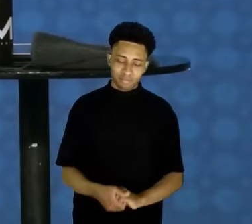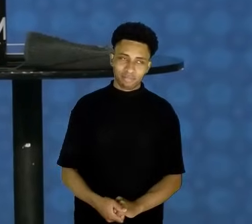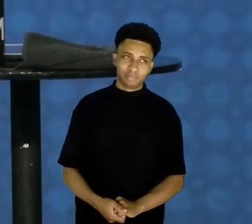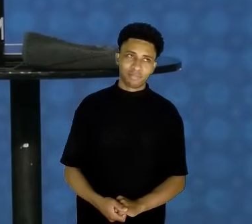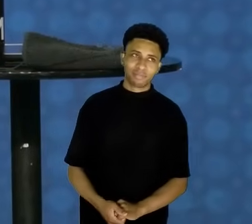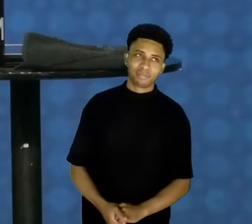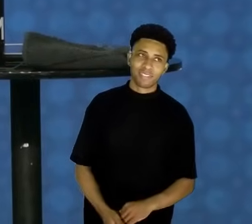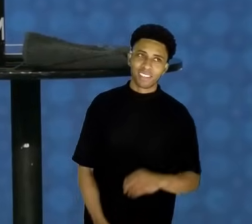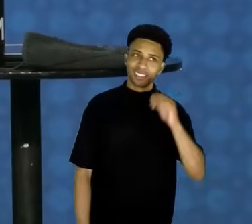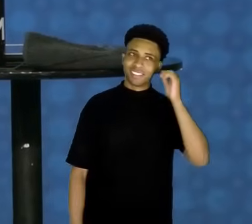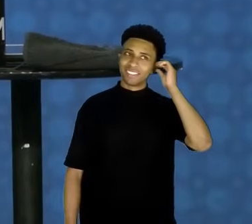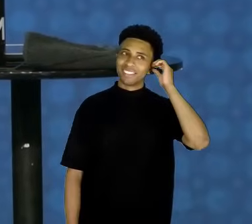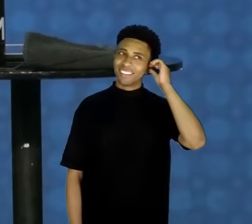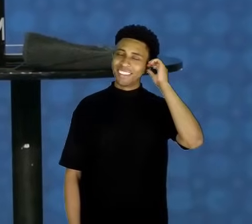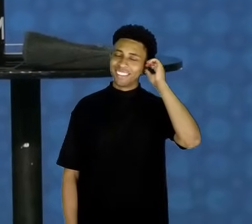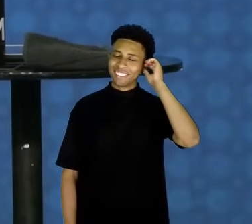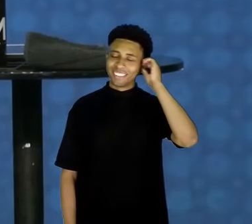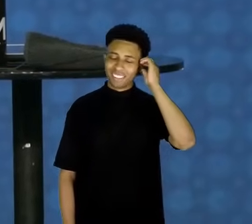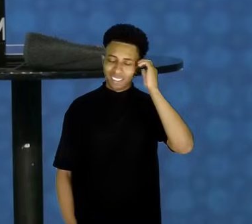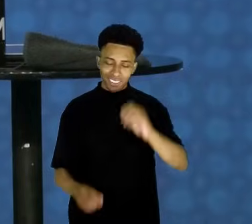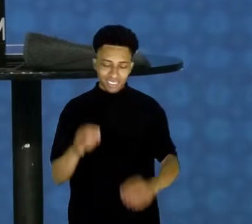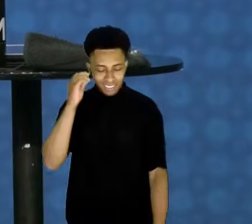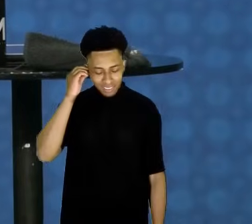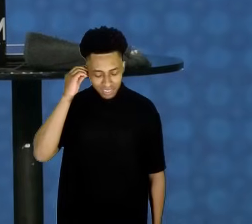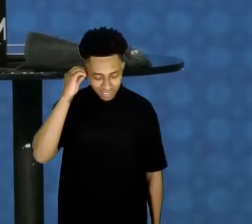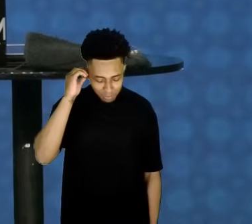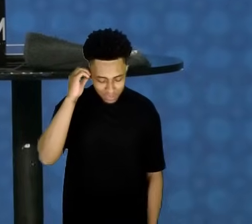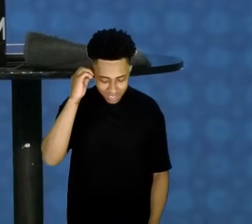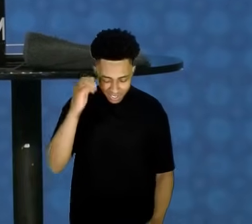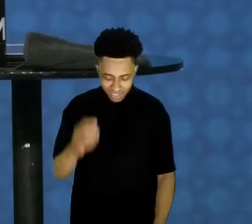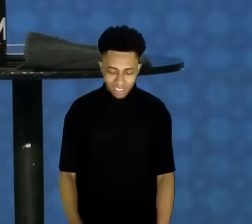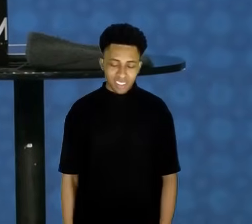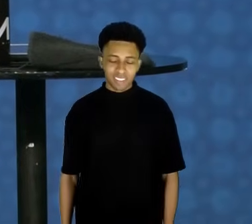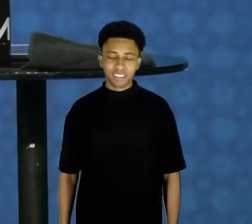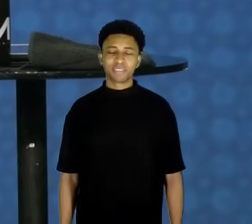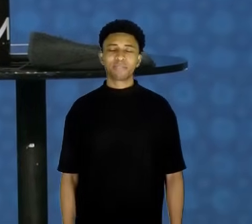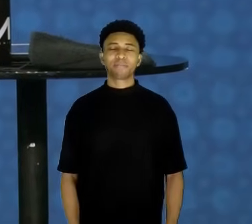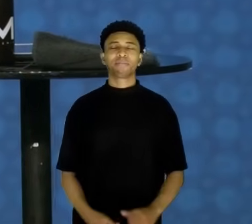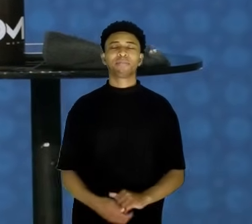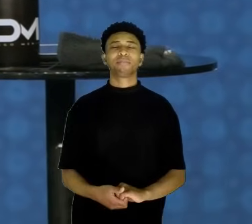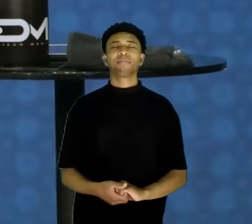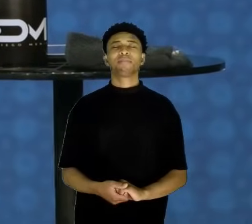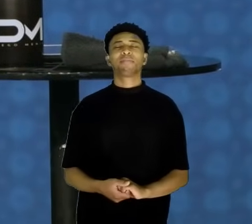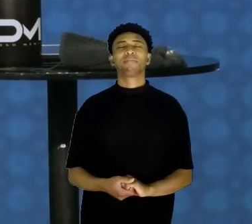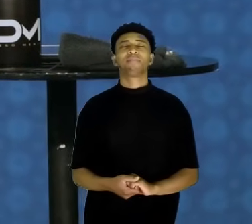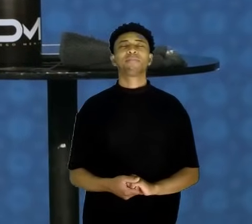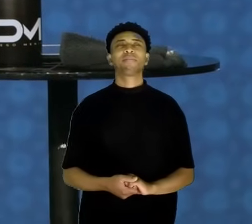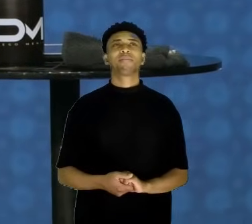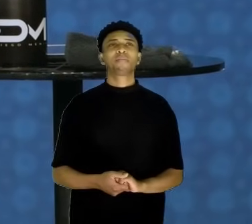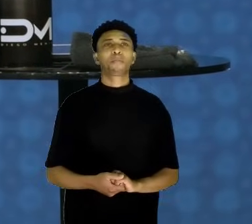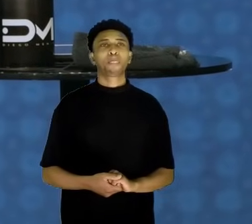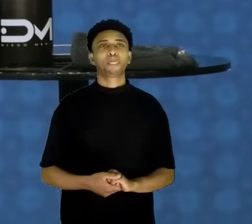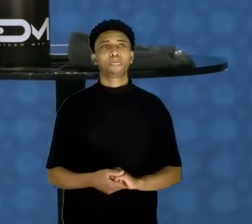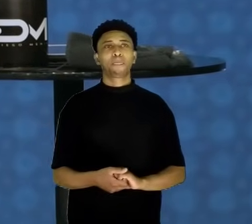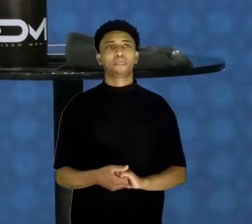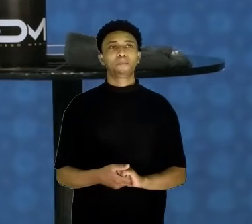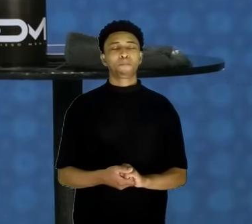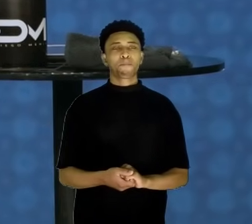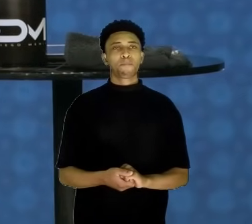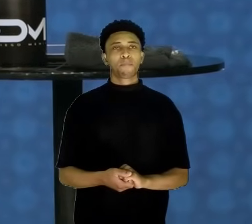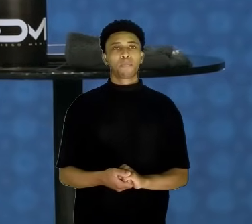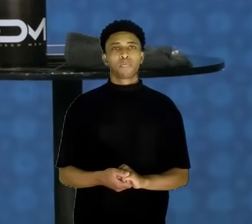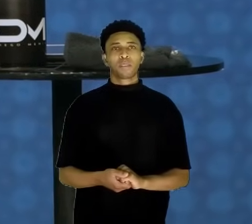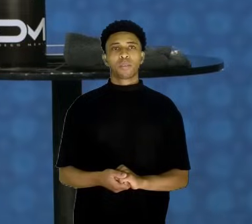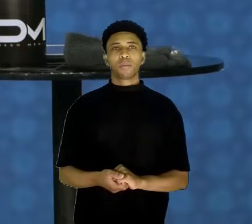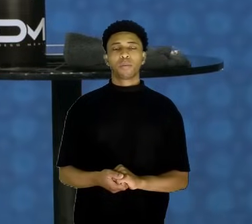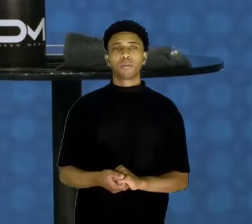Porque olha, sabe o que Deus fez com o ego daquela mulher? O ego dela ficou desse tamanho assim. Só que quem